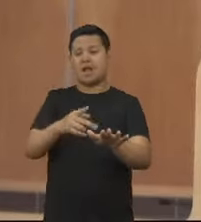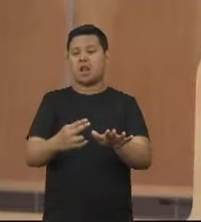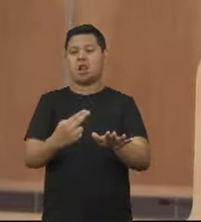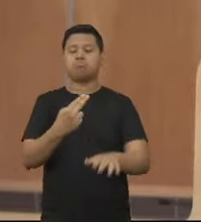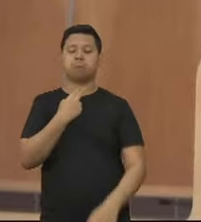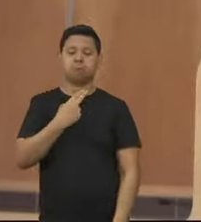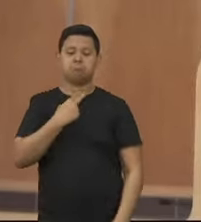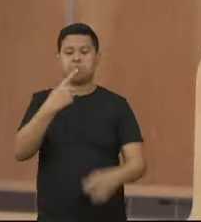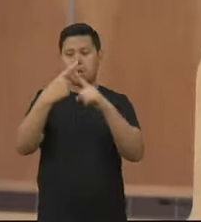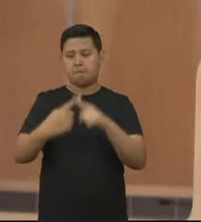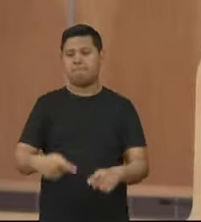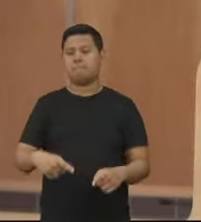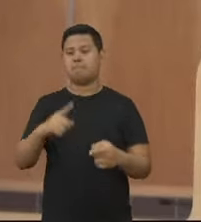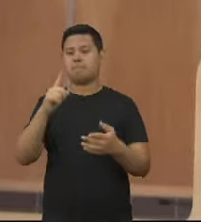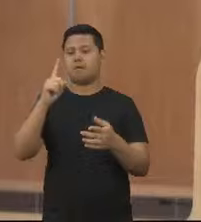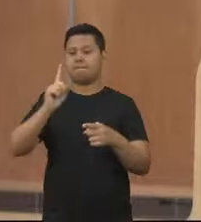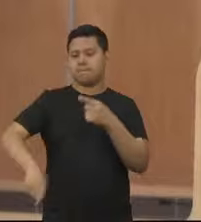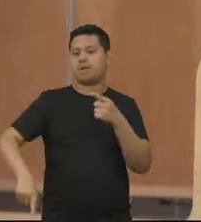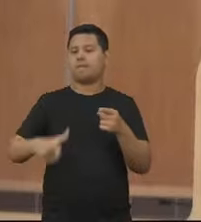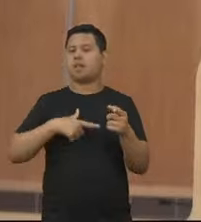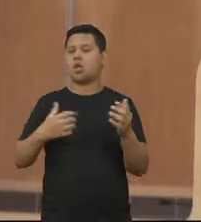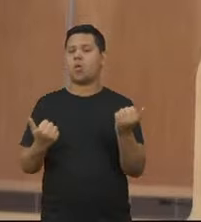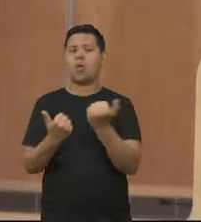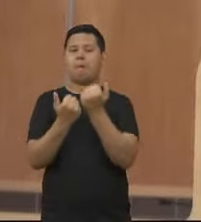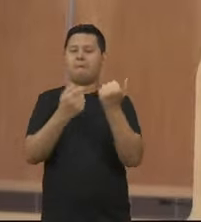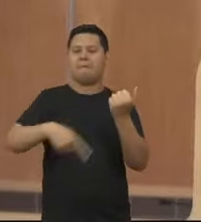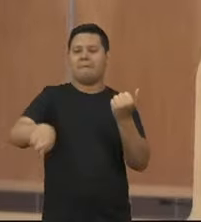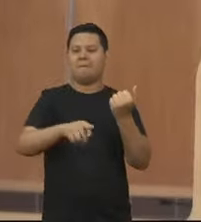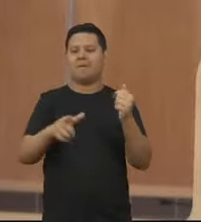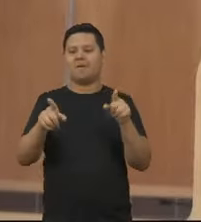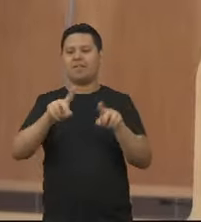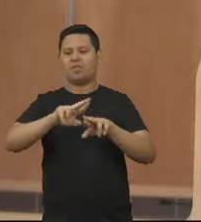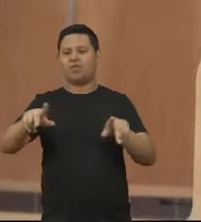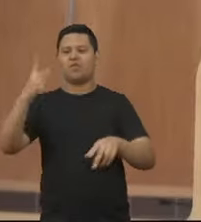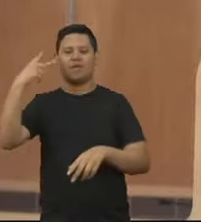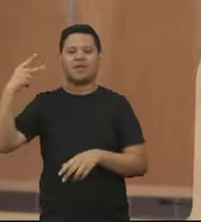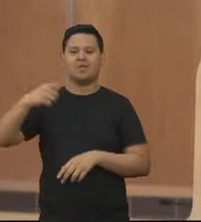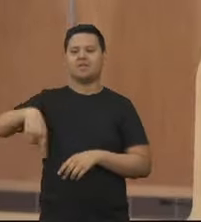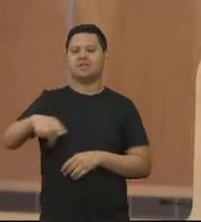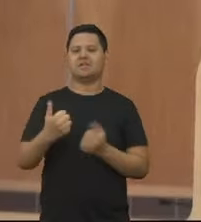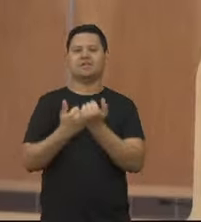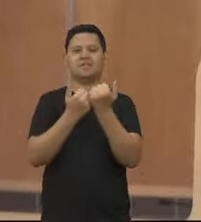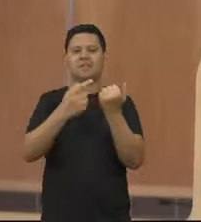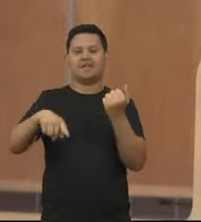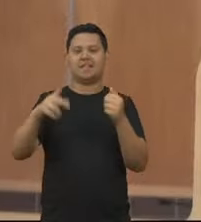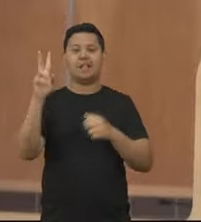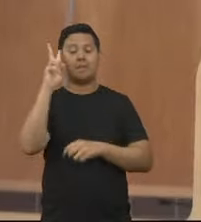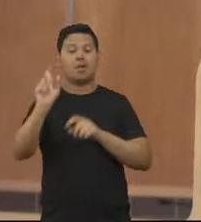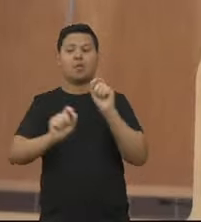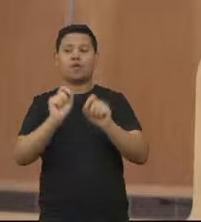esses maus tratos na cidade. Então, por isso, eu conto com o apoio dos vereadores para que a gente possa votar favorável. E lembrando